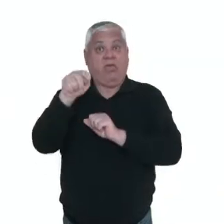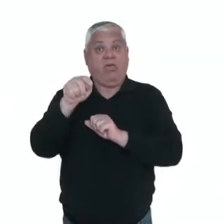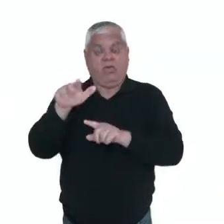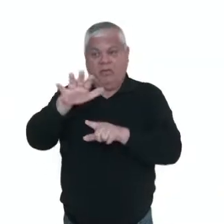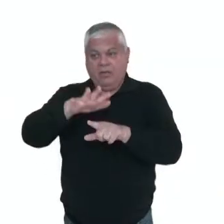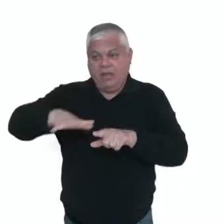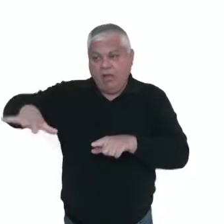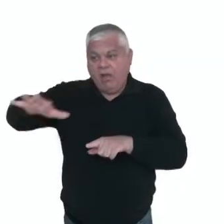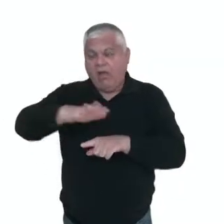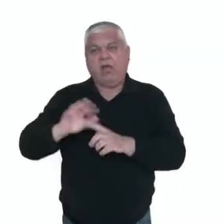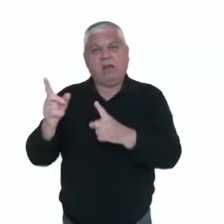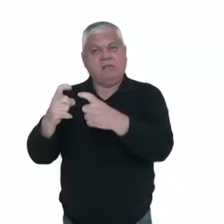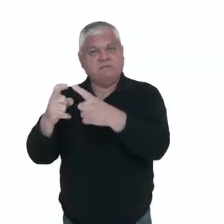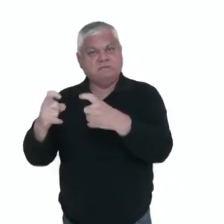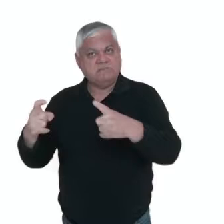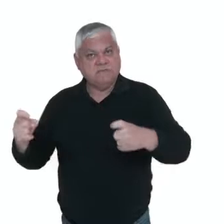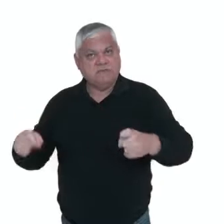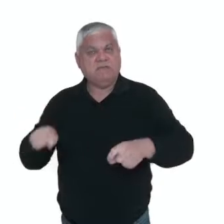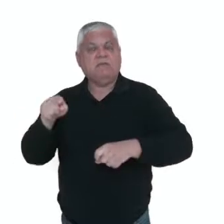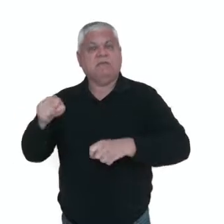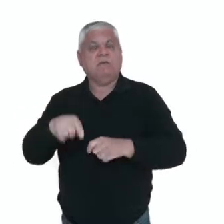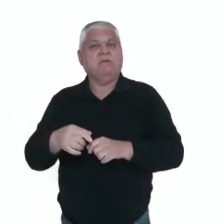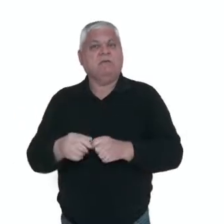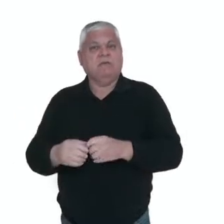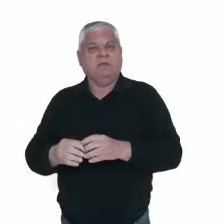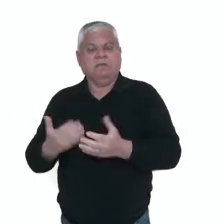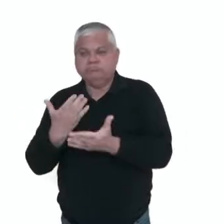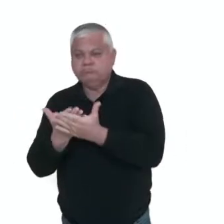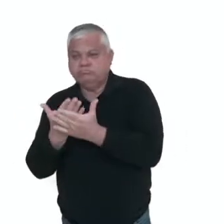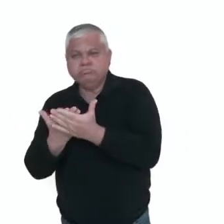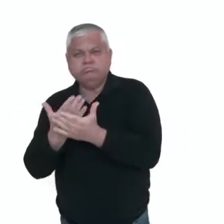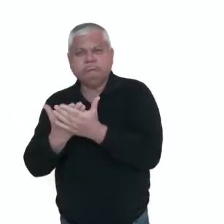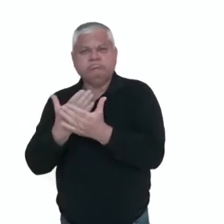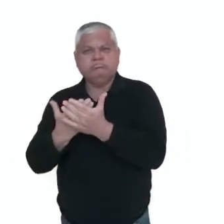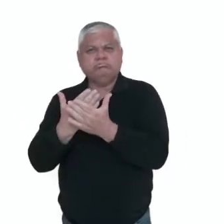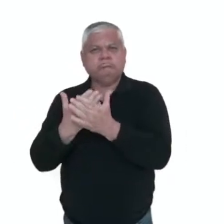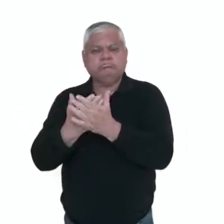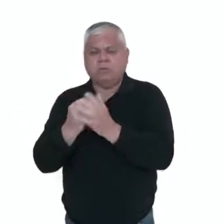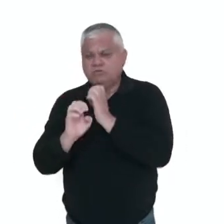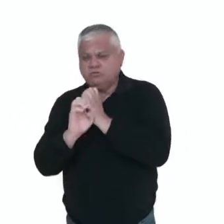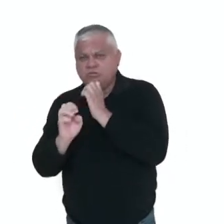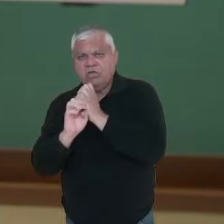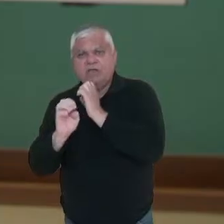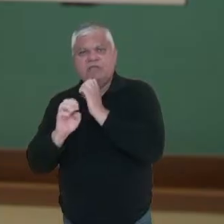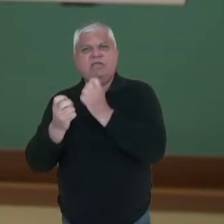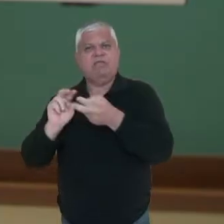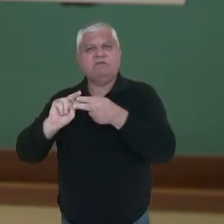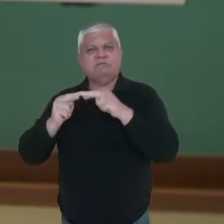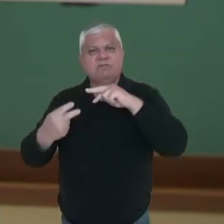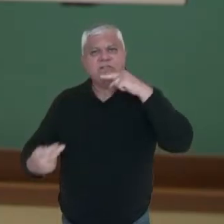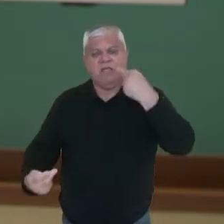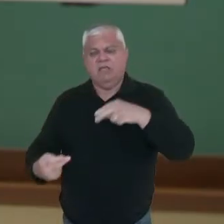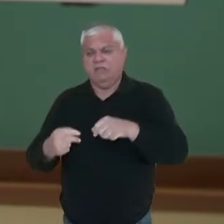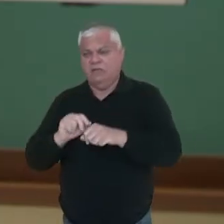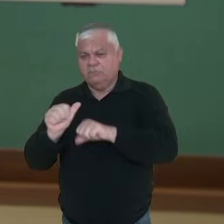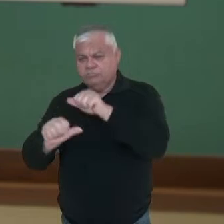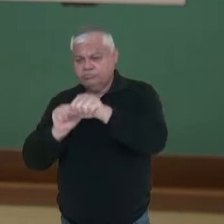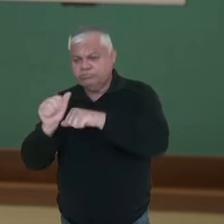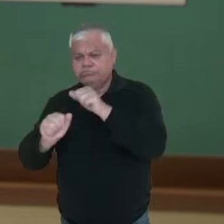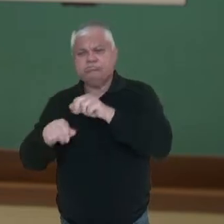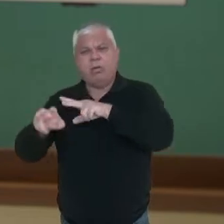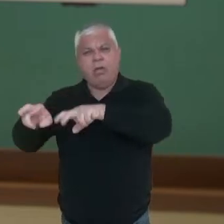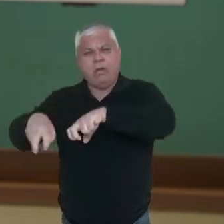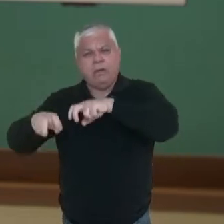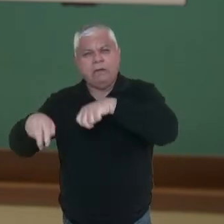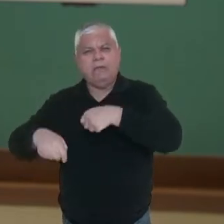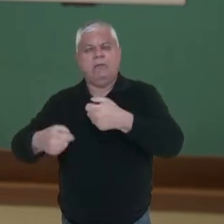ciência que aplica os conceitos da engenharia moderna, engenharia genética, na geração de novos produtos agrícolas, processos